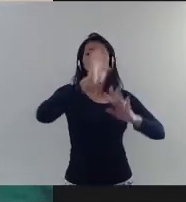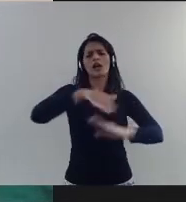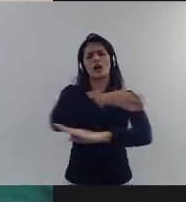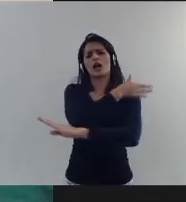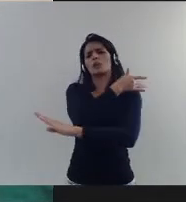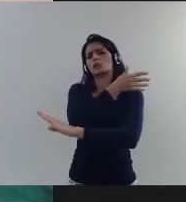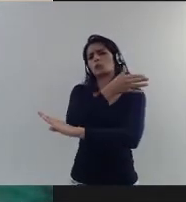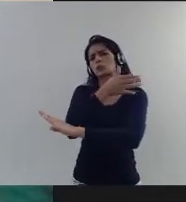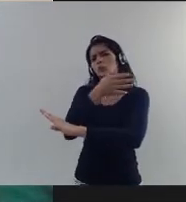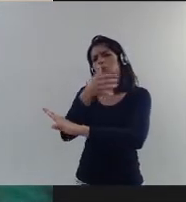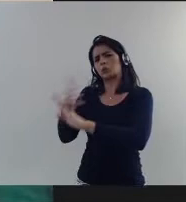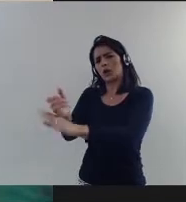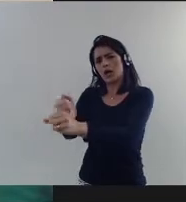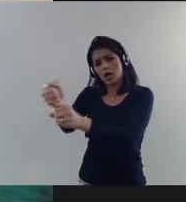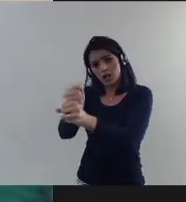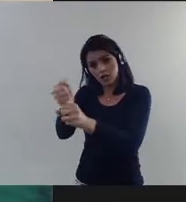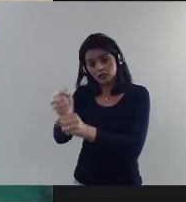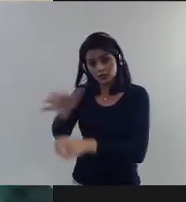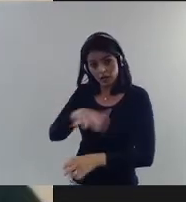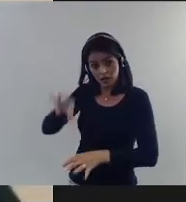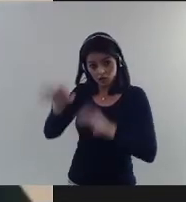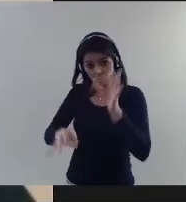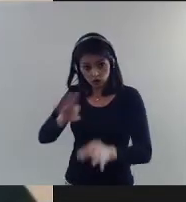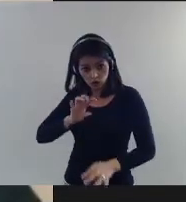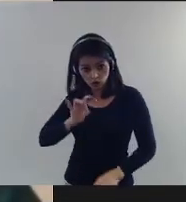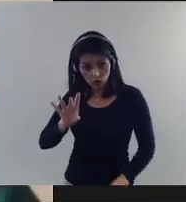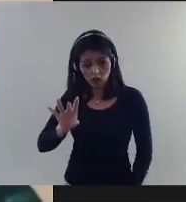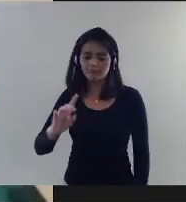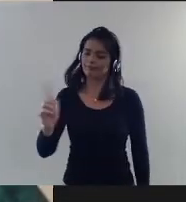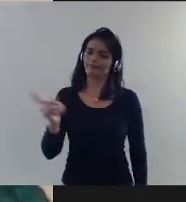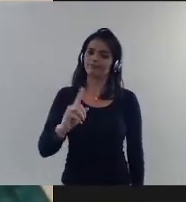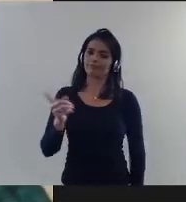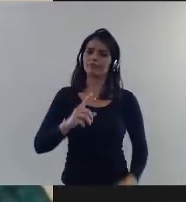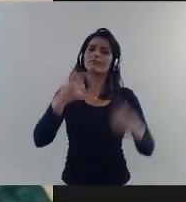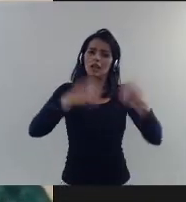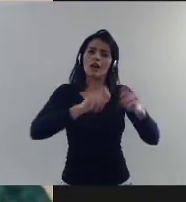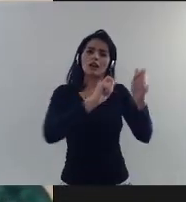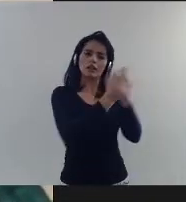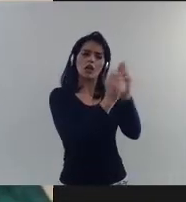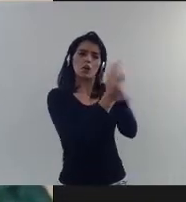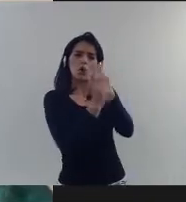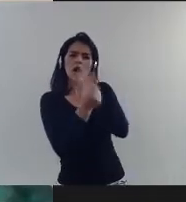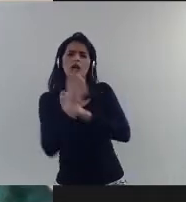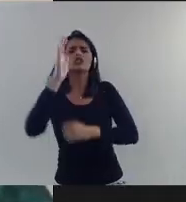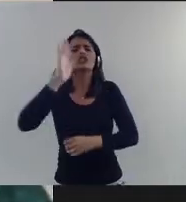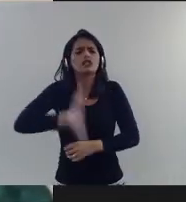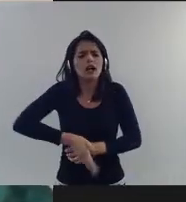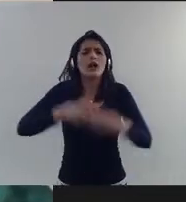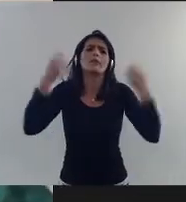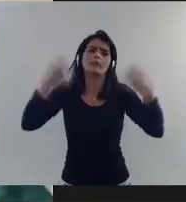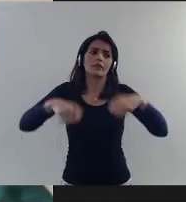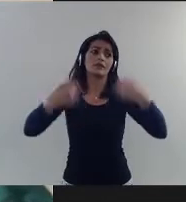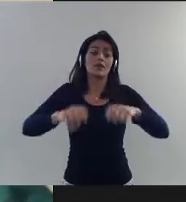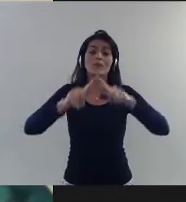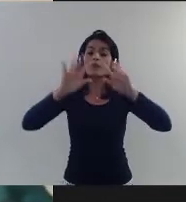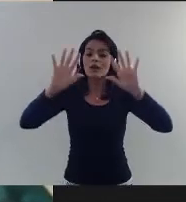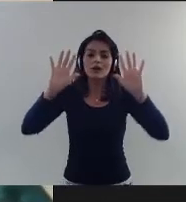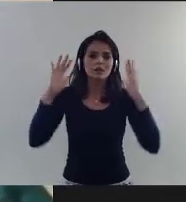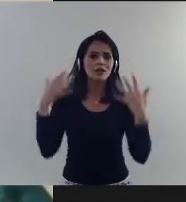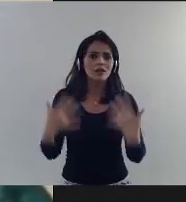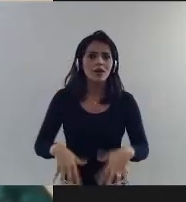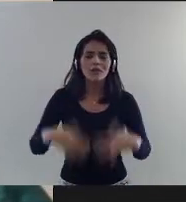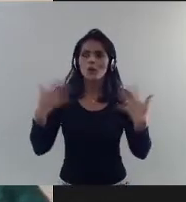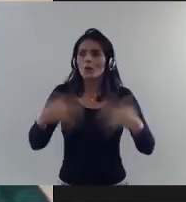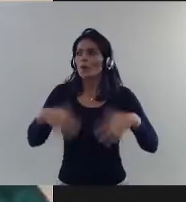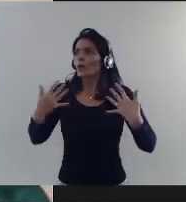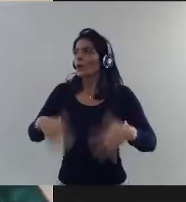jurídica. A necessidade de se adequar já vem há muito tempo. E, por isso, parabenizo ao